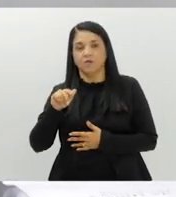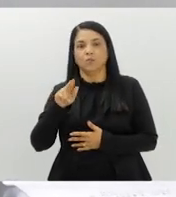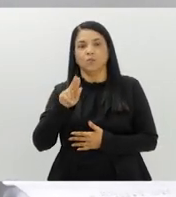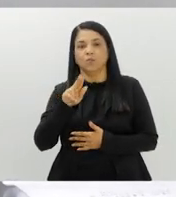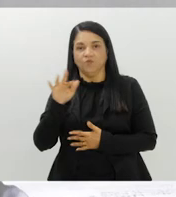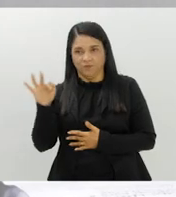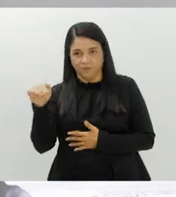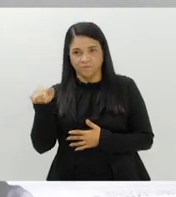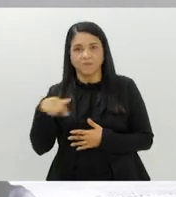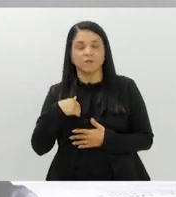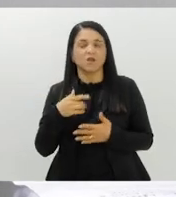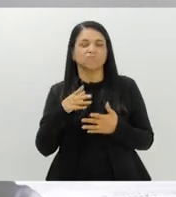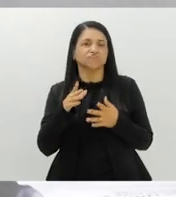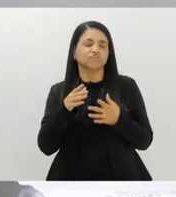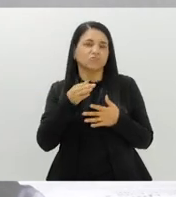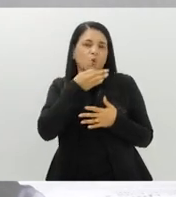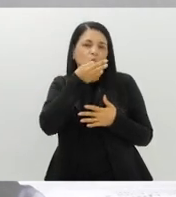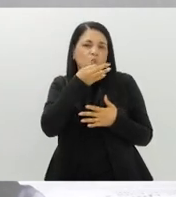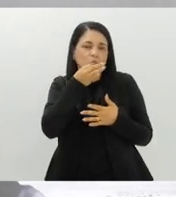comentário breve. Primeiro,